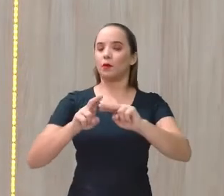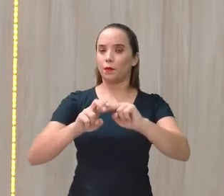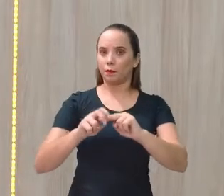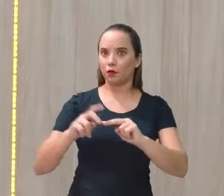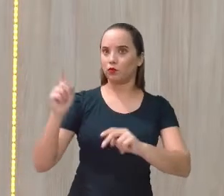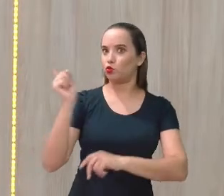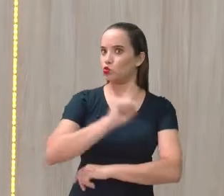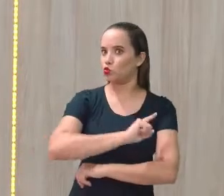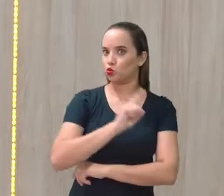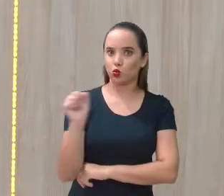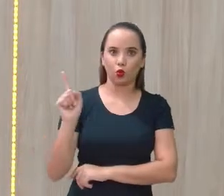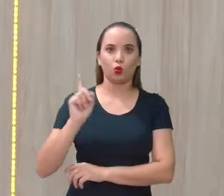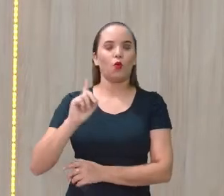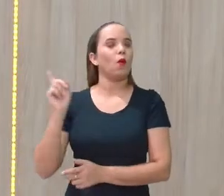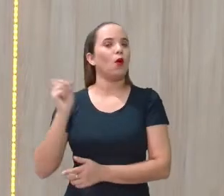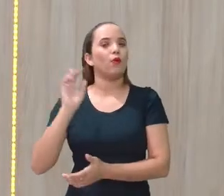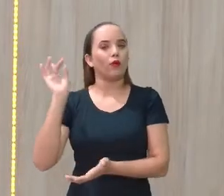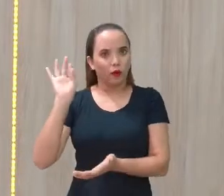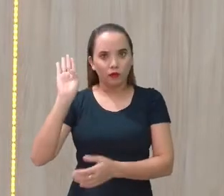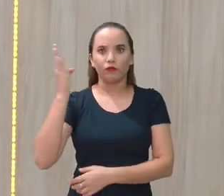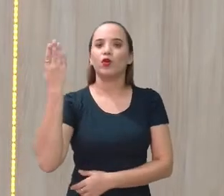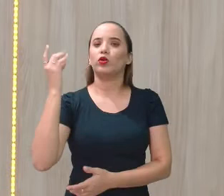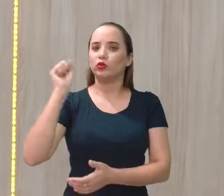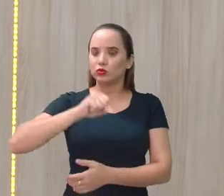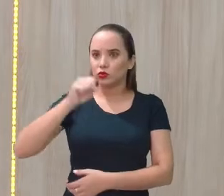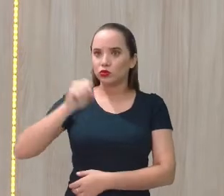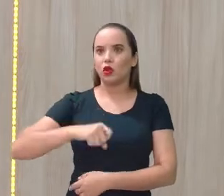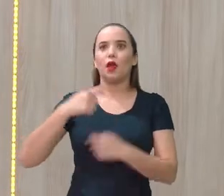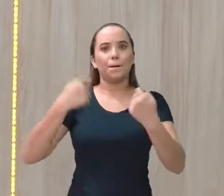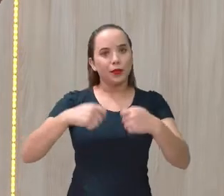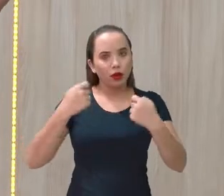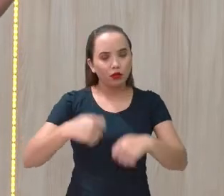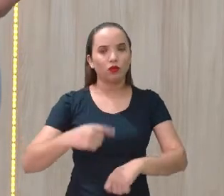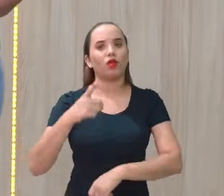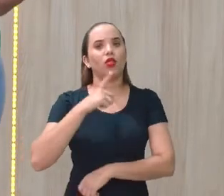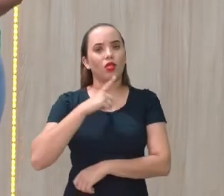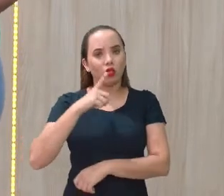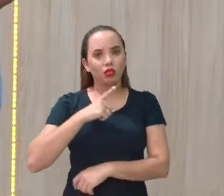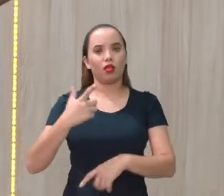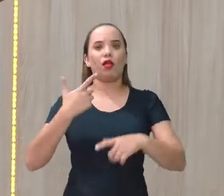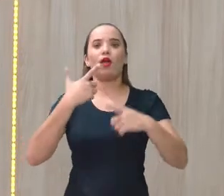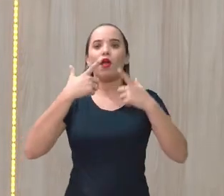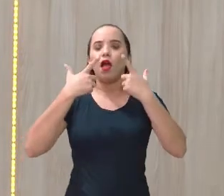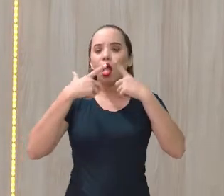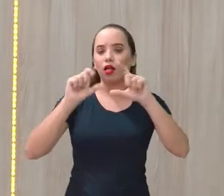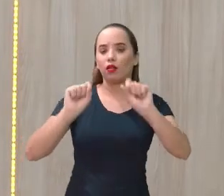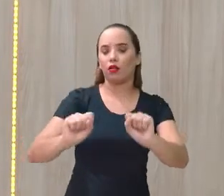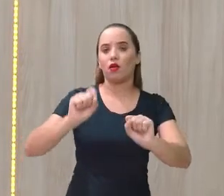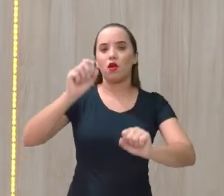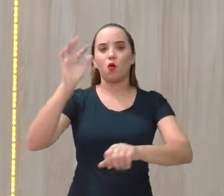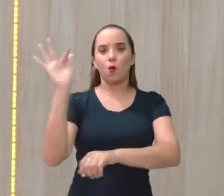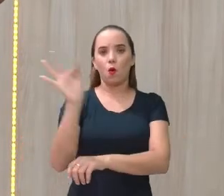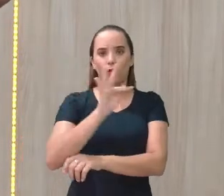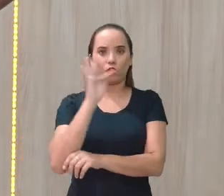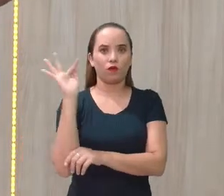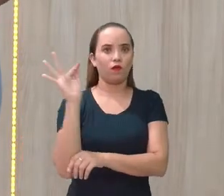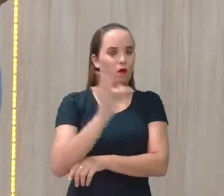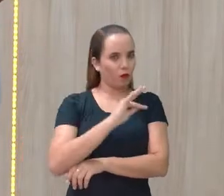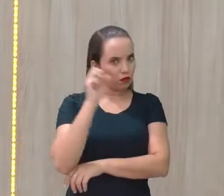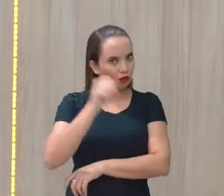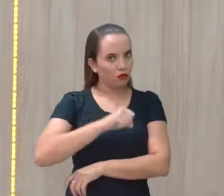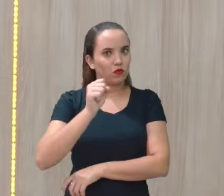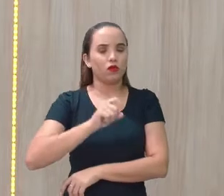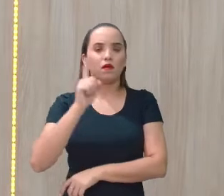no. Não, não. A gente precisa sim da linguagem formal, que é aquela linguagem que a gente viu, né? Que a